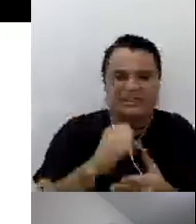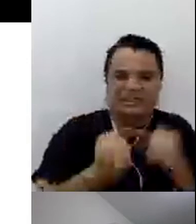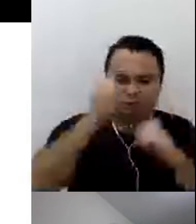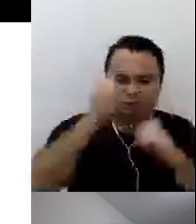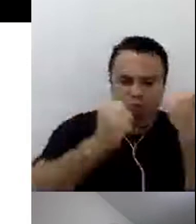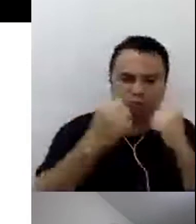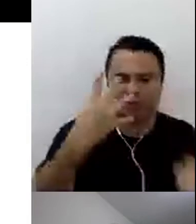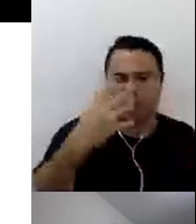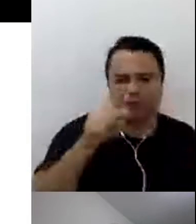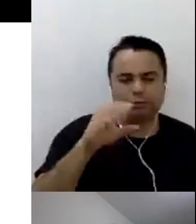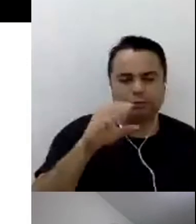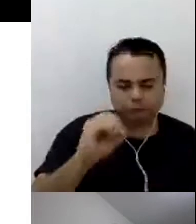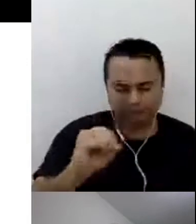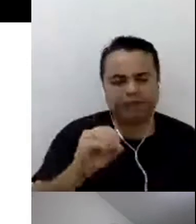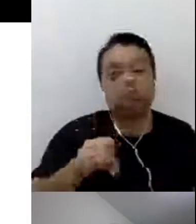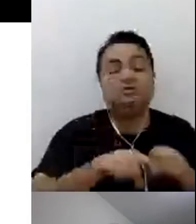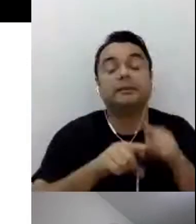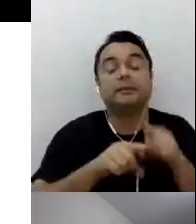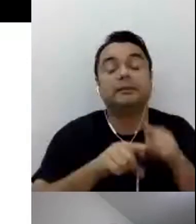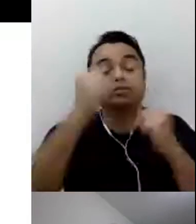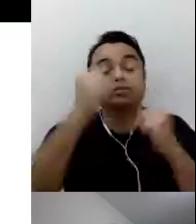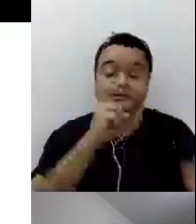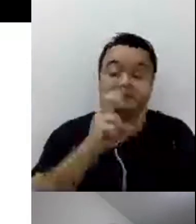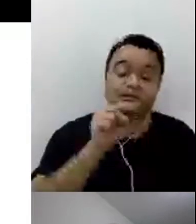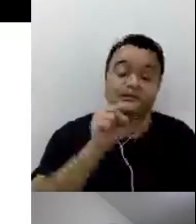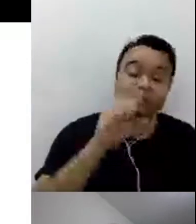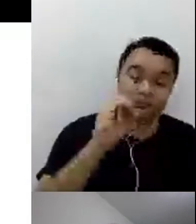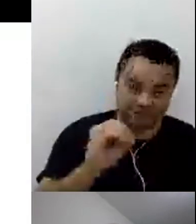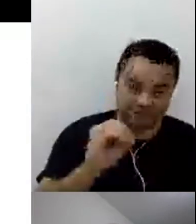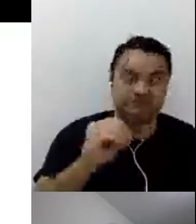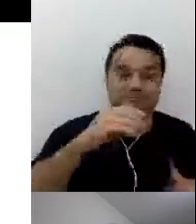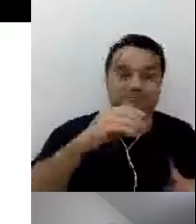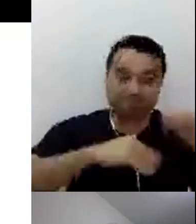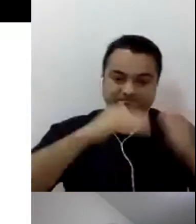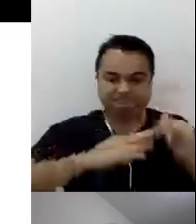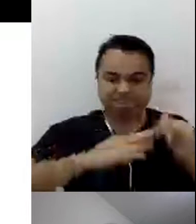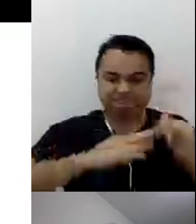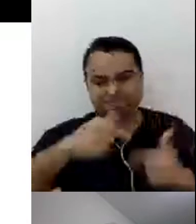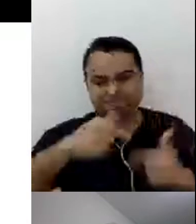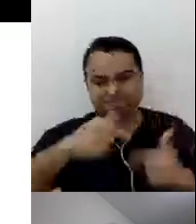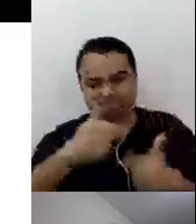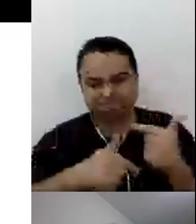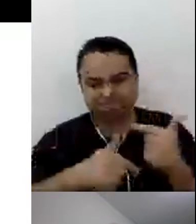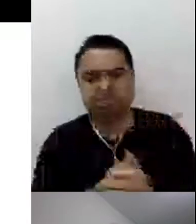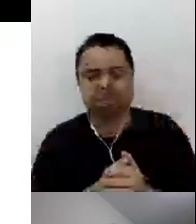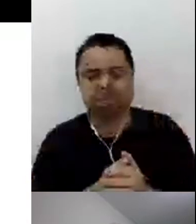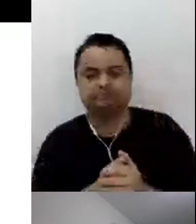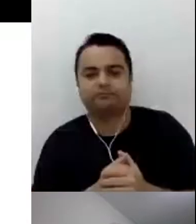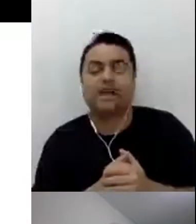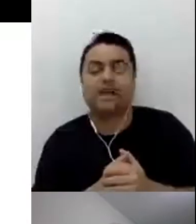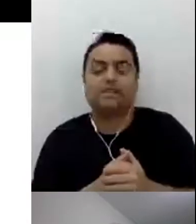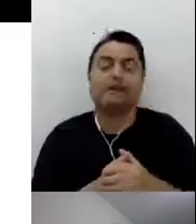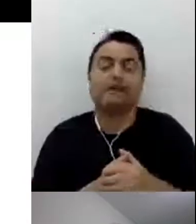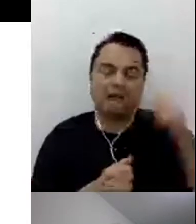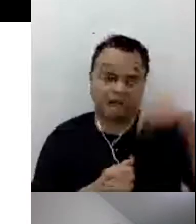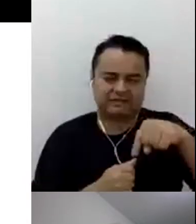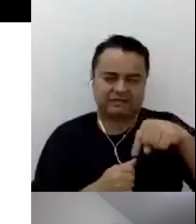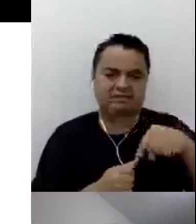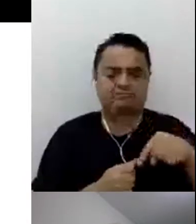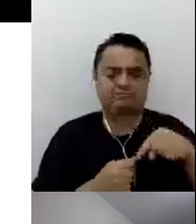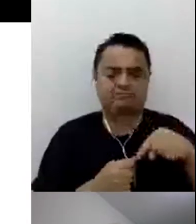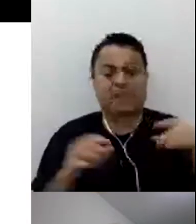a indústria 5.0 para a prática do nosso país, né? Então, aqui, com